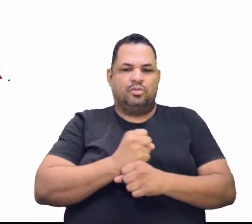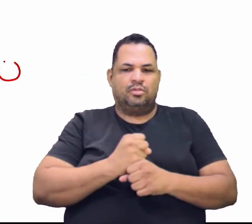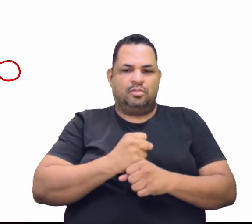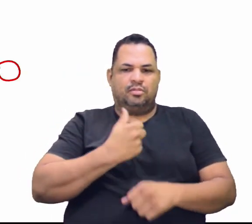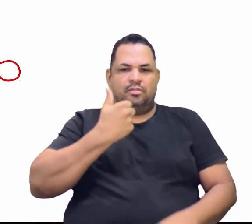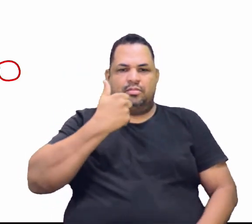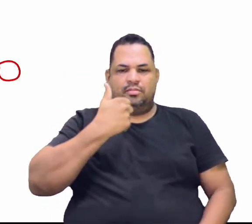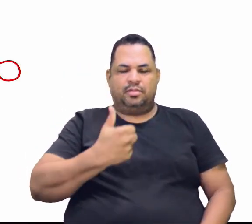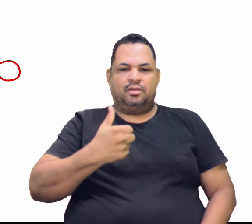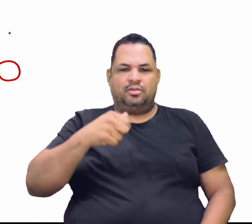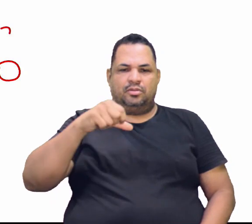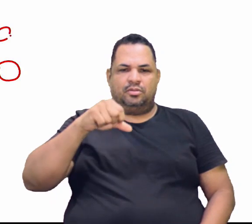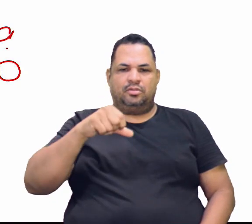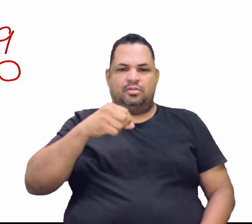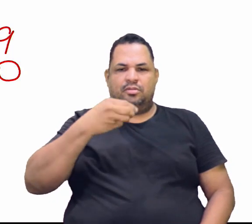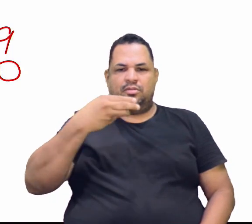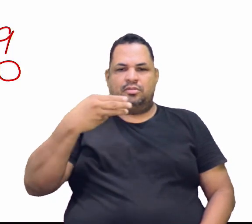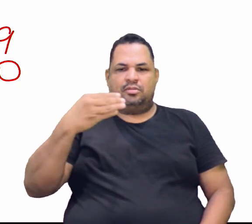de